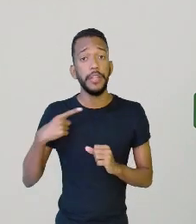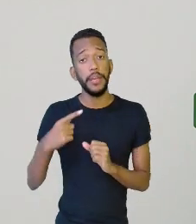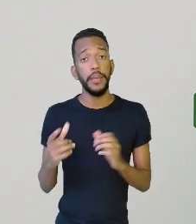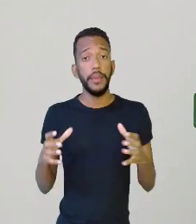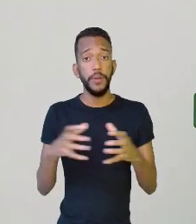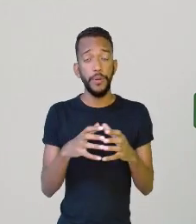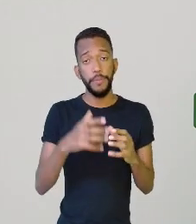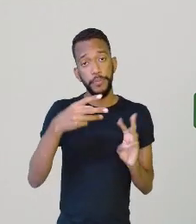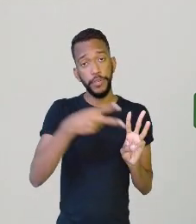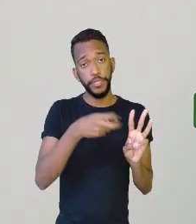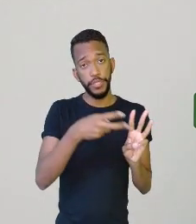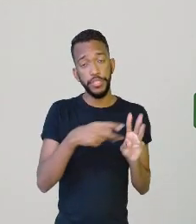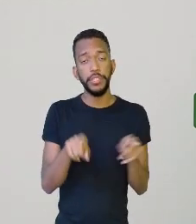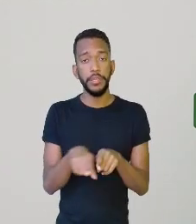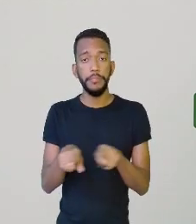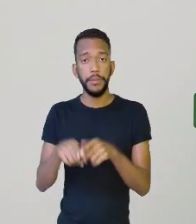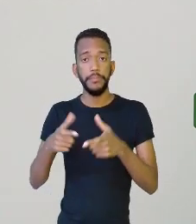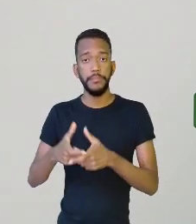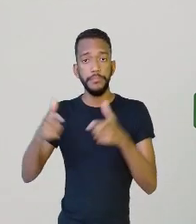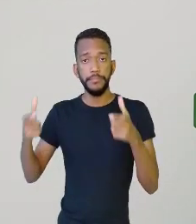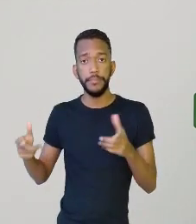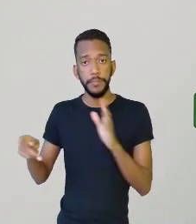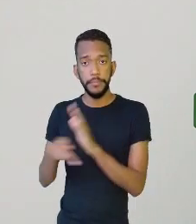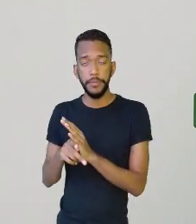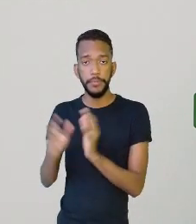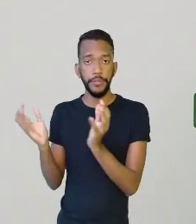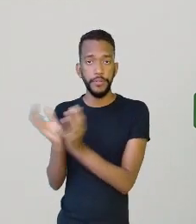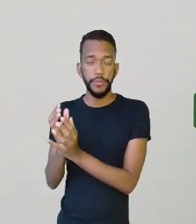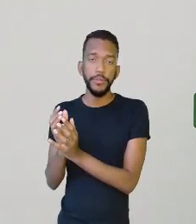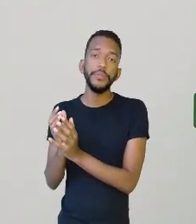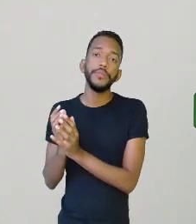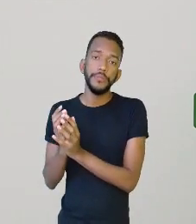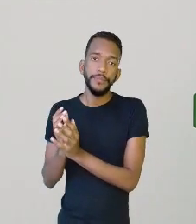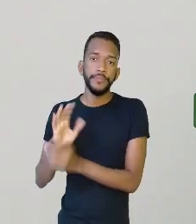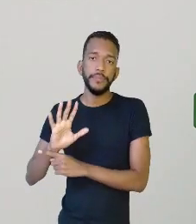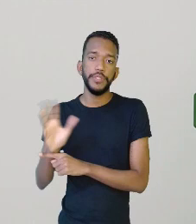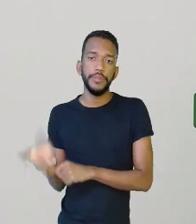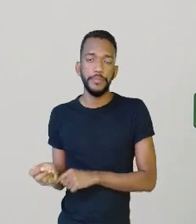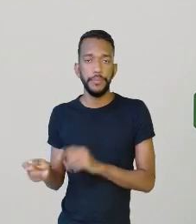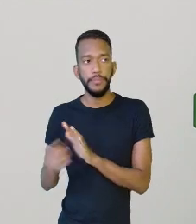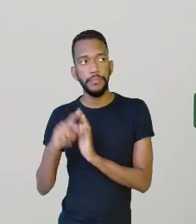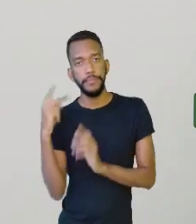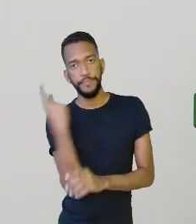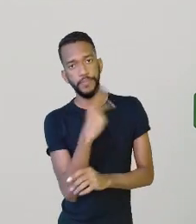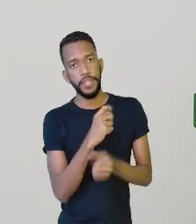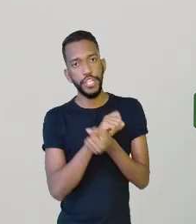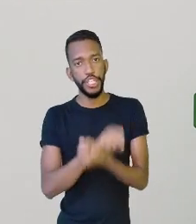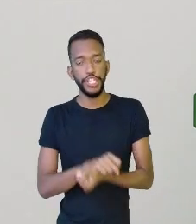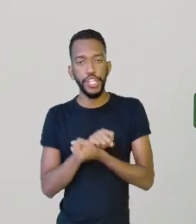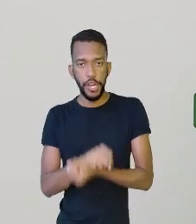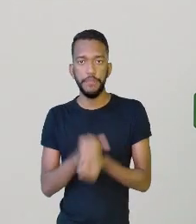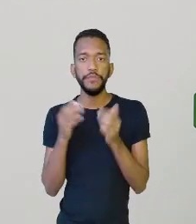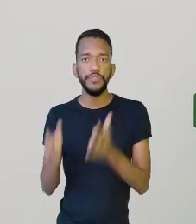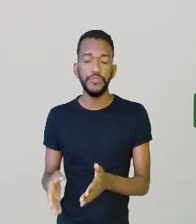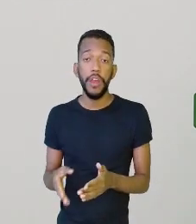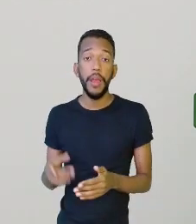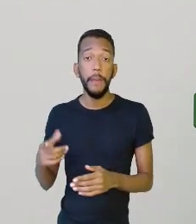indígenas e grande parte dessa mão de obra escrava vinha dos escravos do continente africano, os